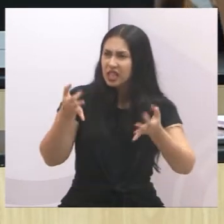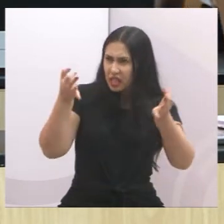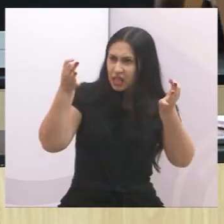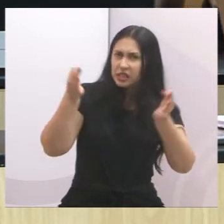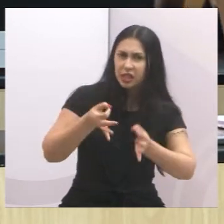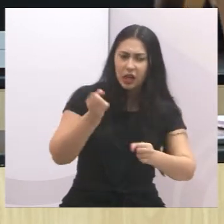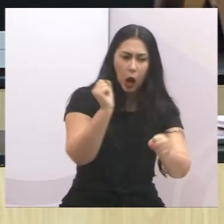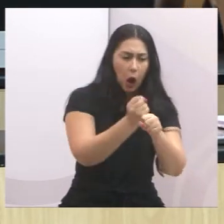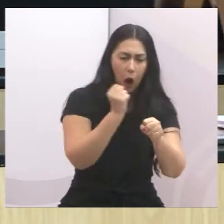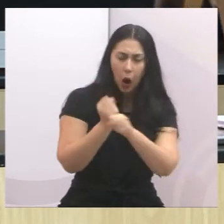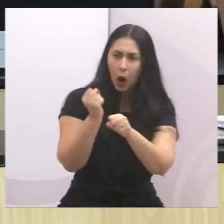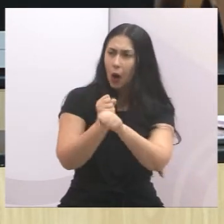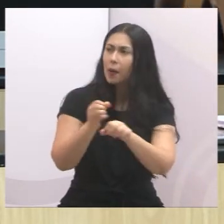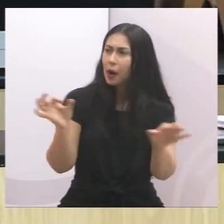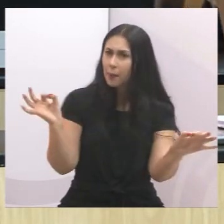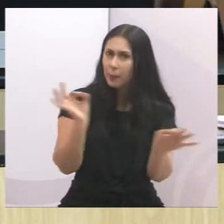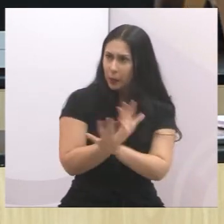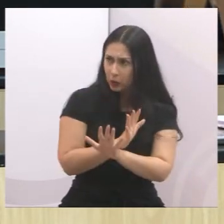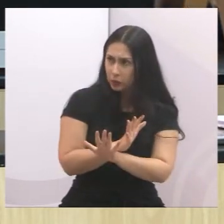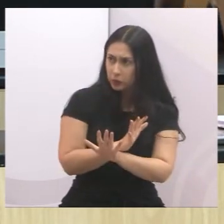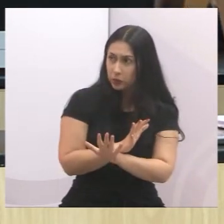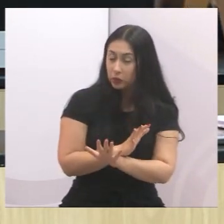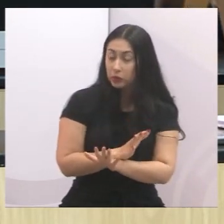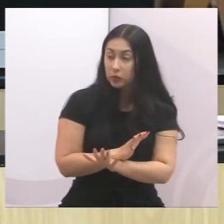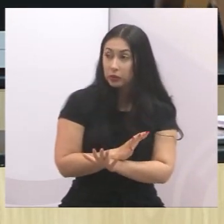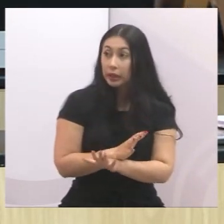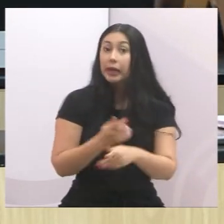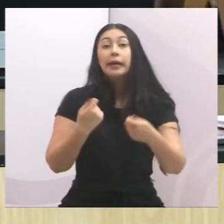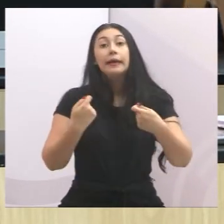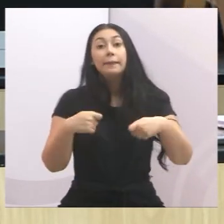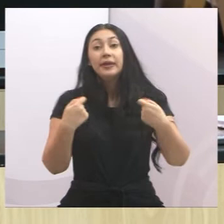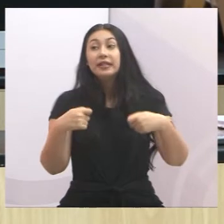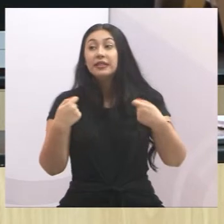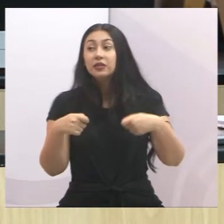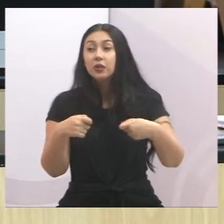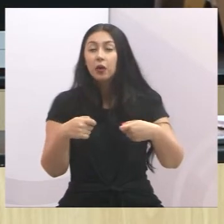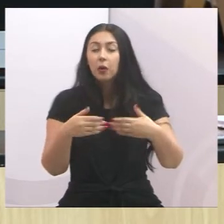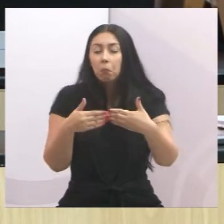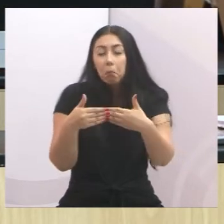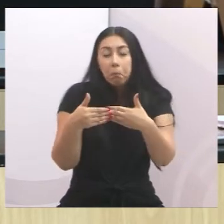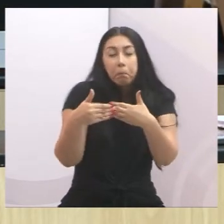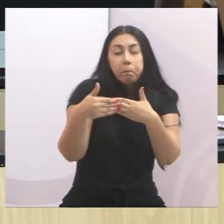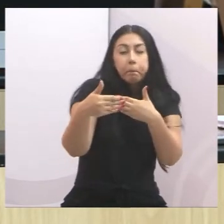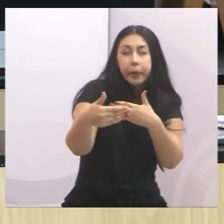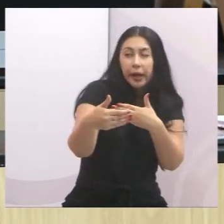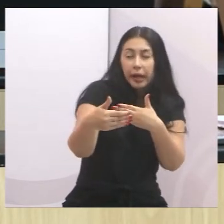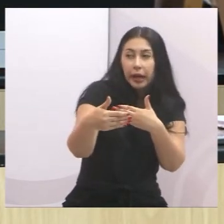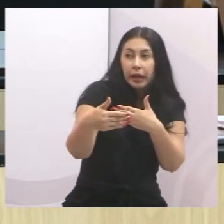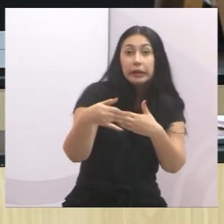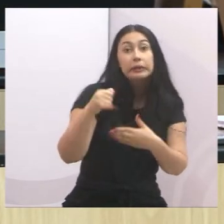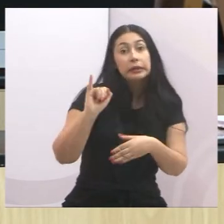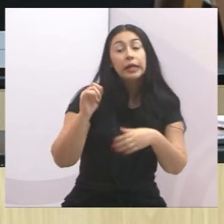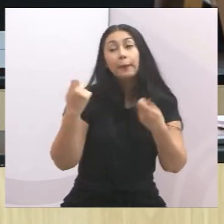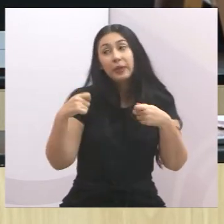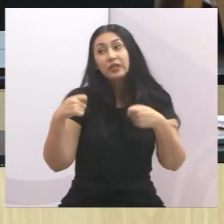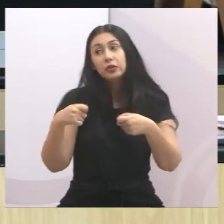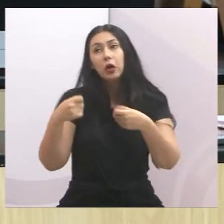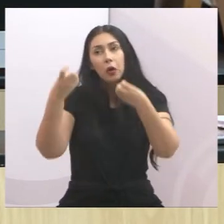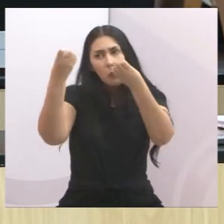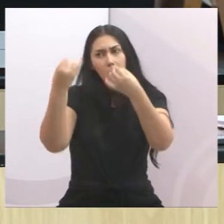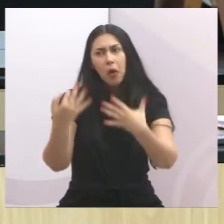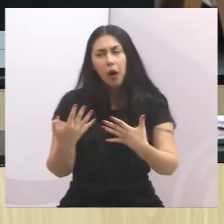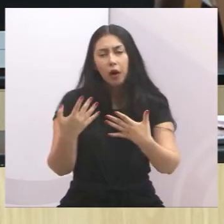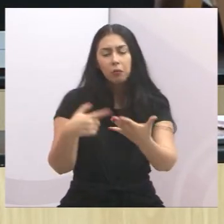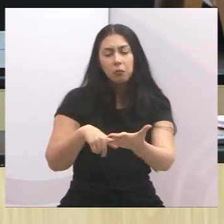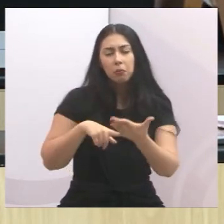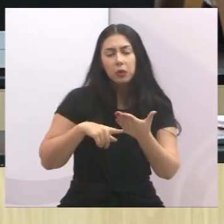término da obra de drenagem do Jardim Emília. Houve necessidade de adiantamento, descrever oficialmente valores e anexar planilha?